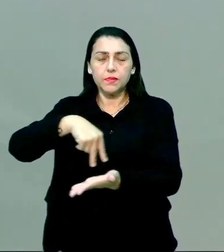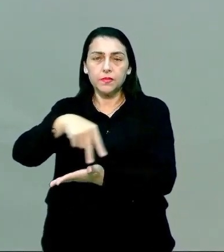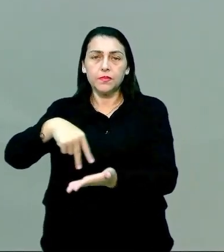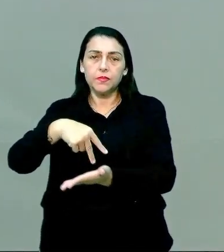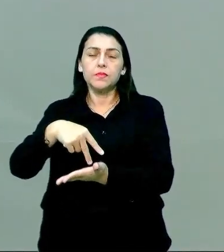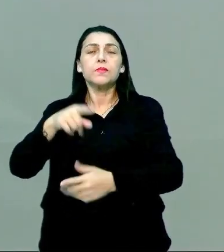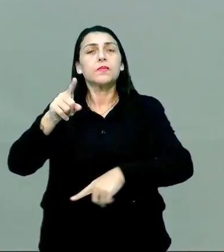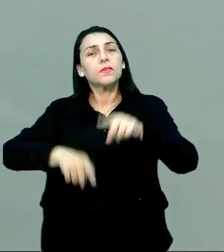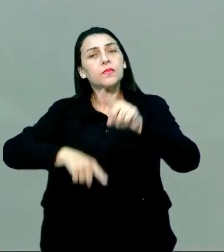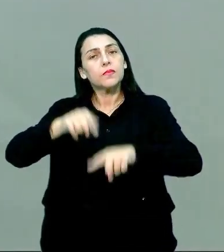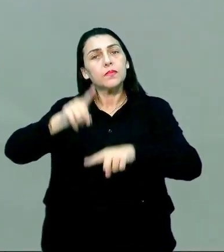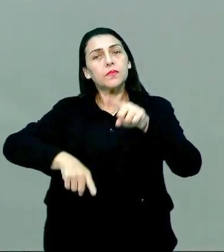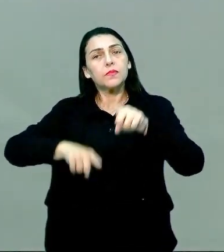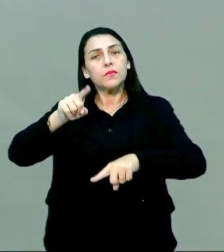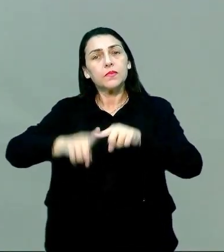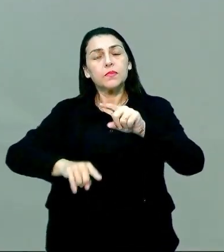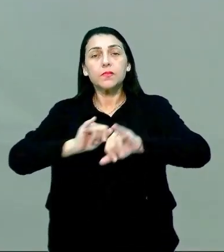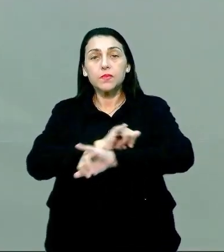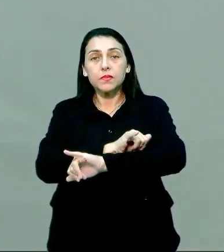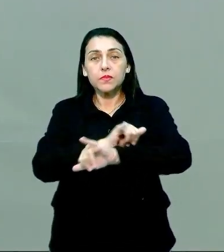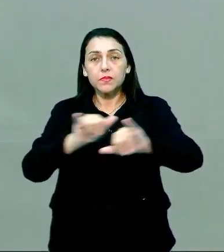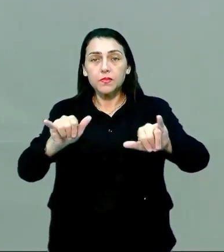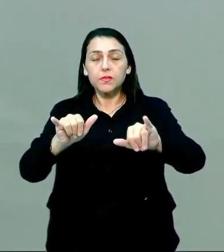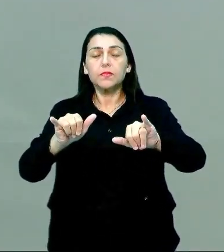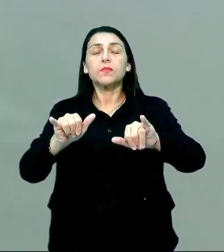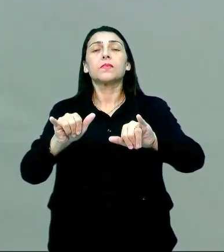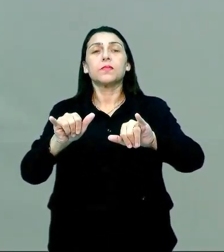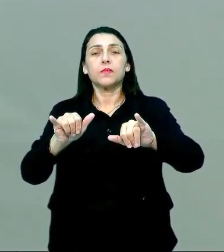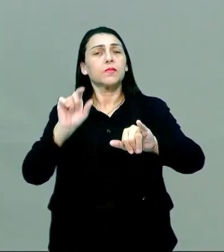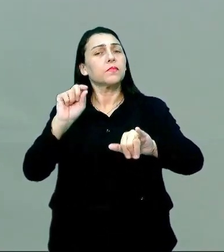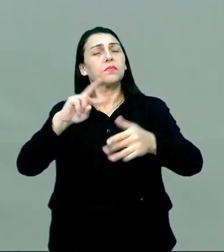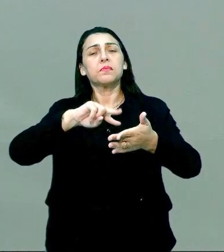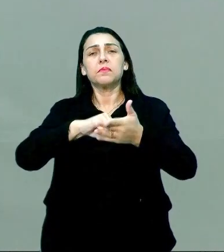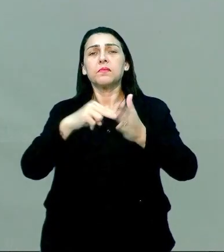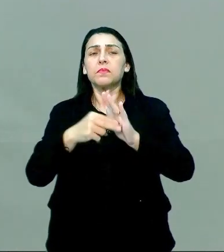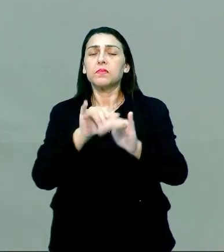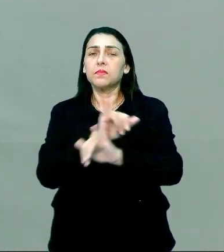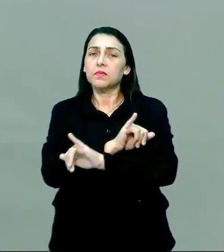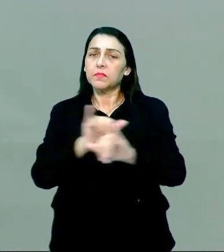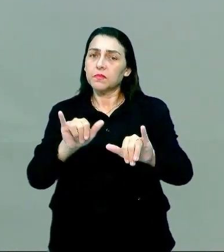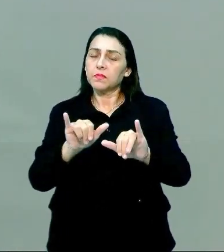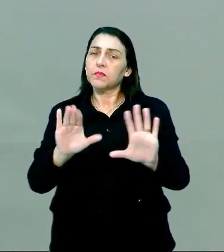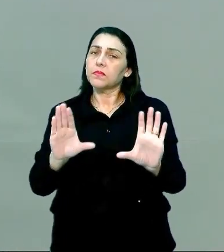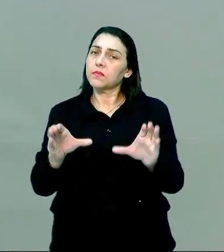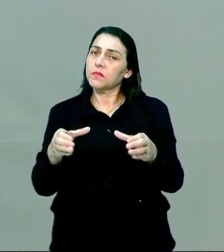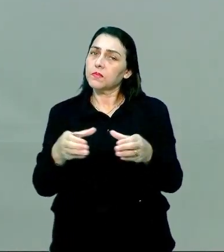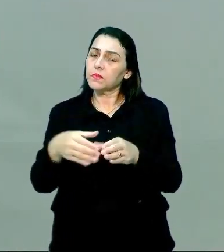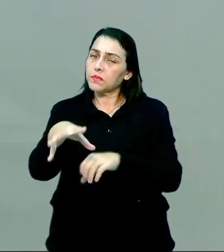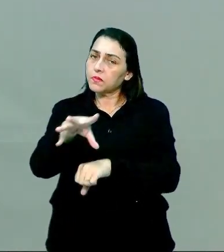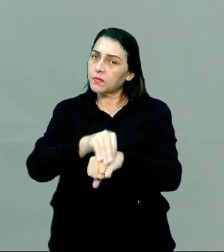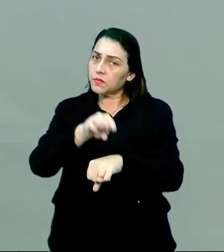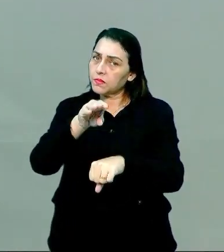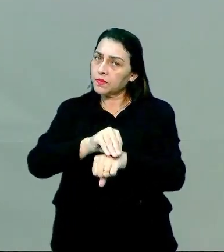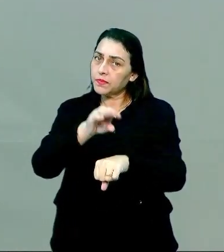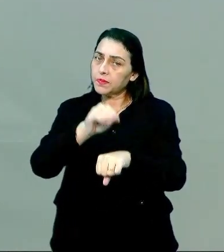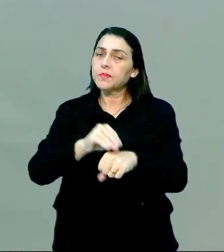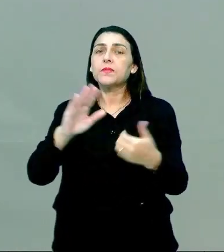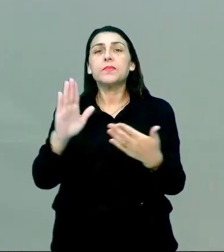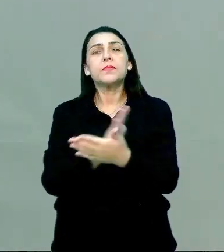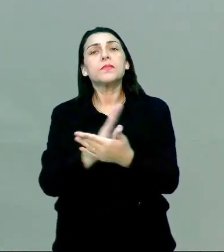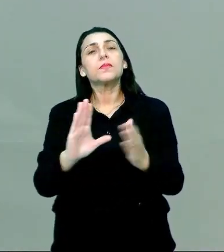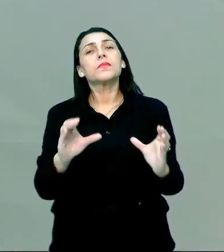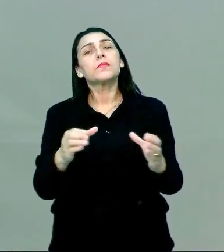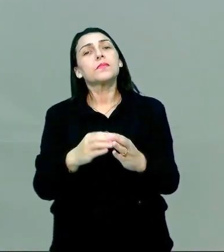esse instrumento em que vai dar informação. E essa informação vai ser do aglomerado de conhecimento que determinado